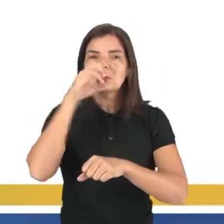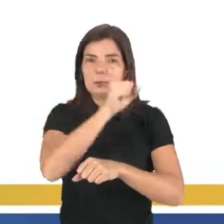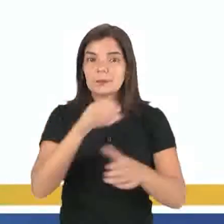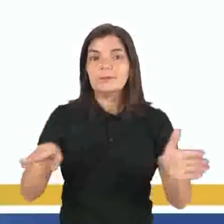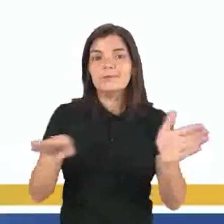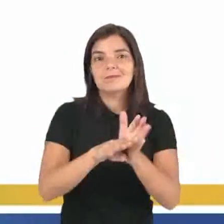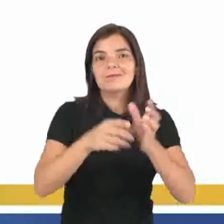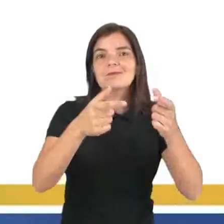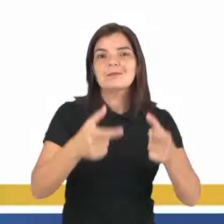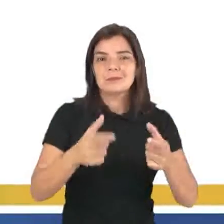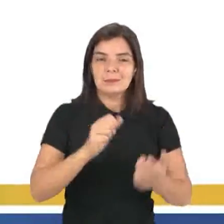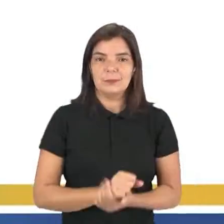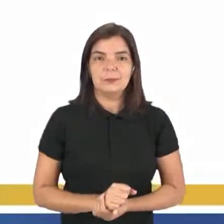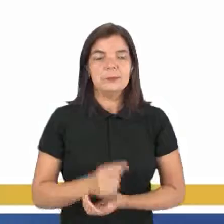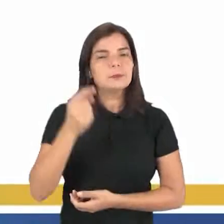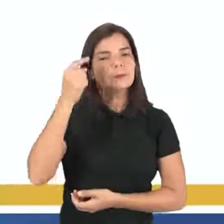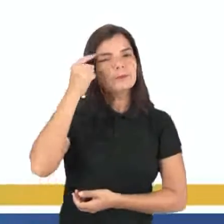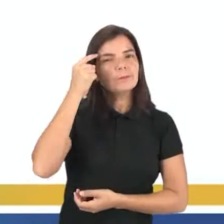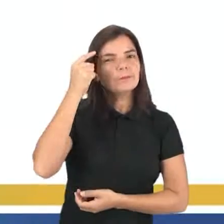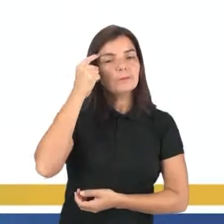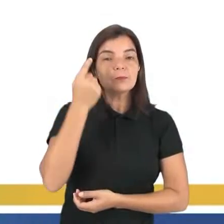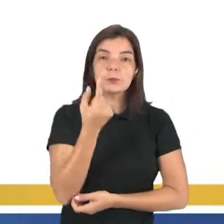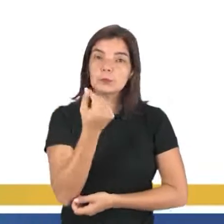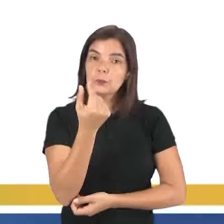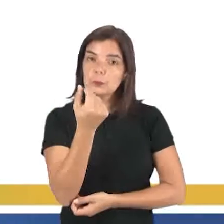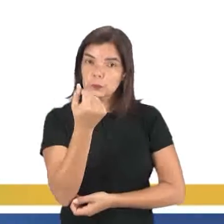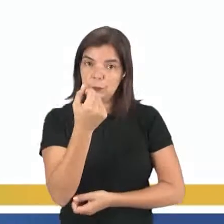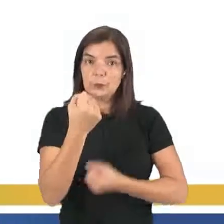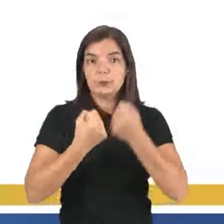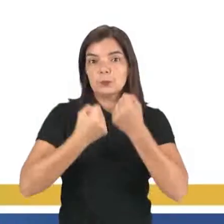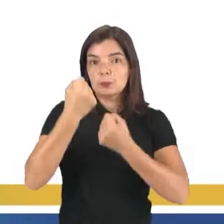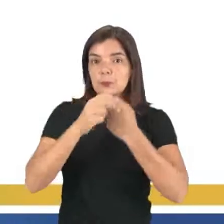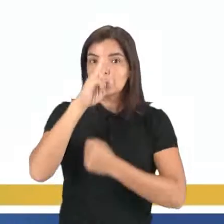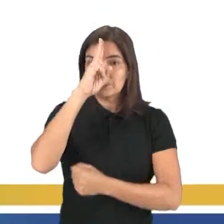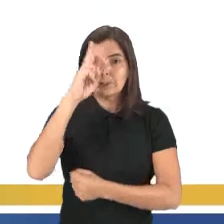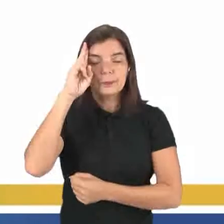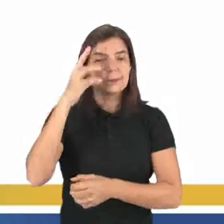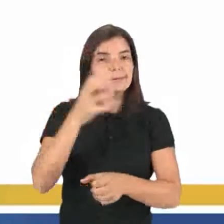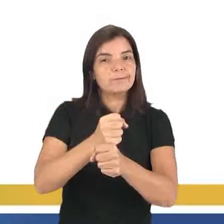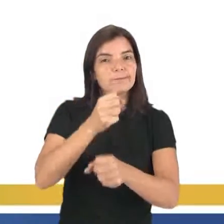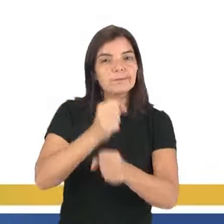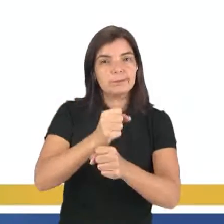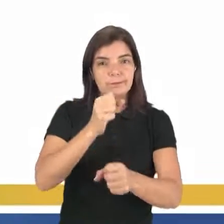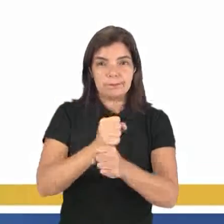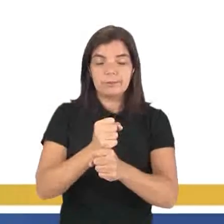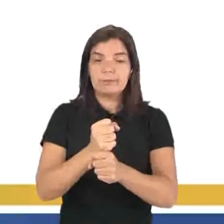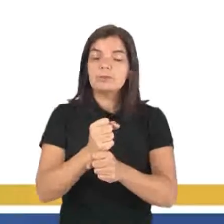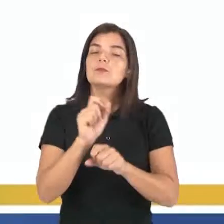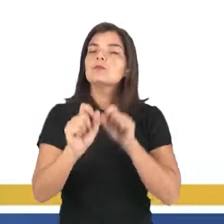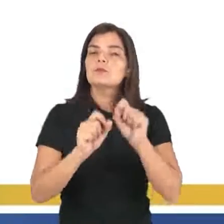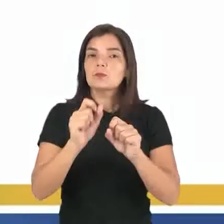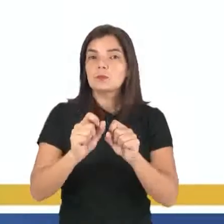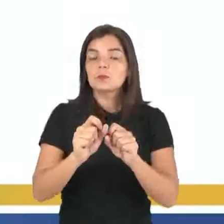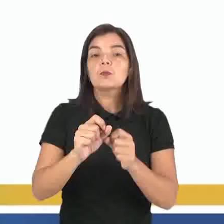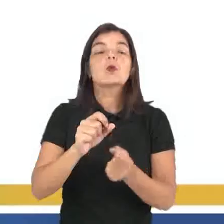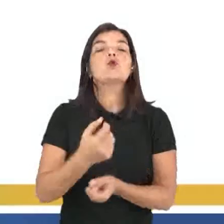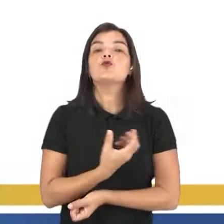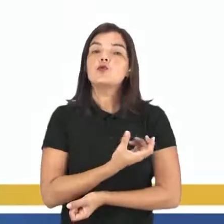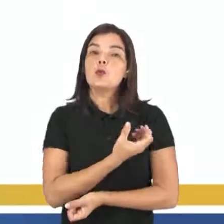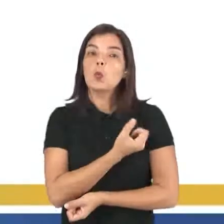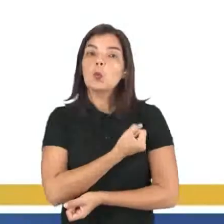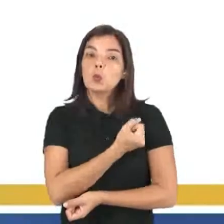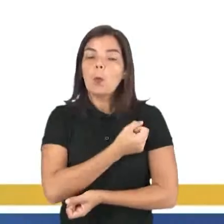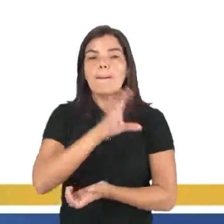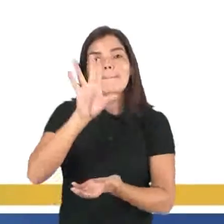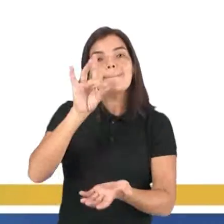de embarque. Suponha que o preço de uma corrida de Uber seja calculada com base em um valor fixo chamado de